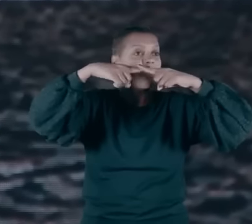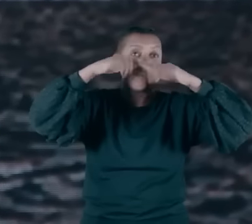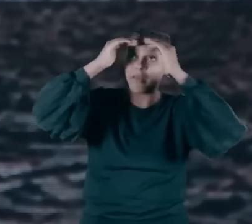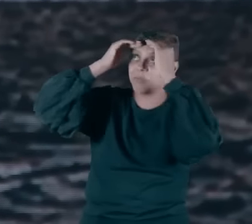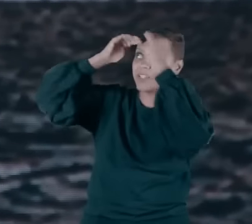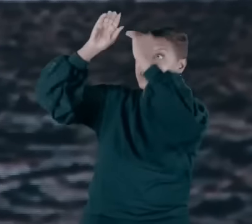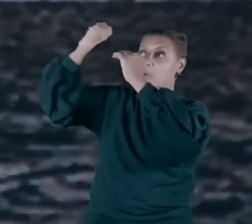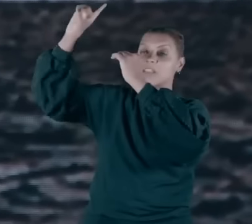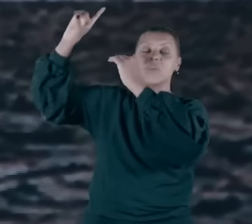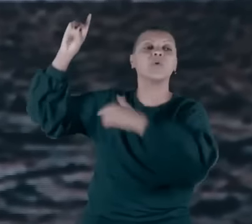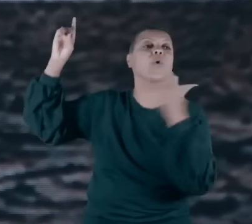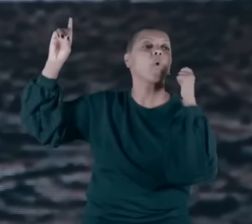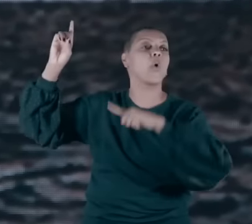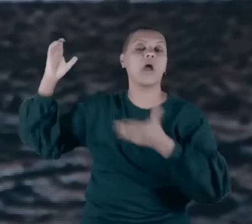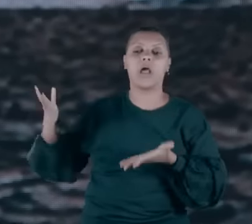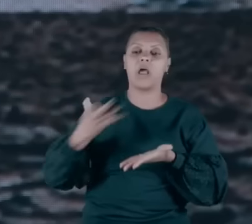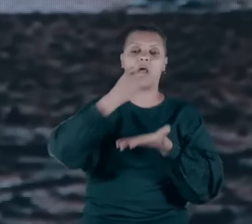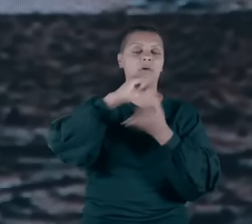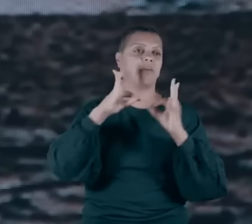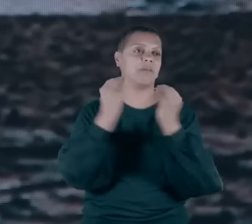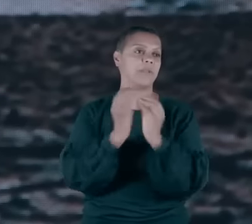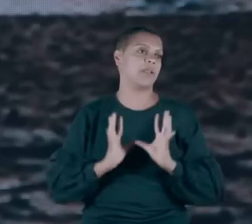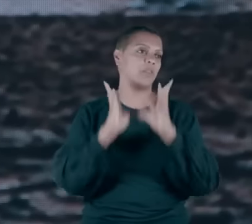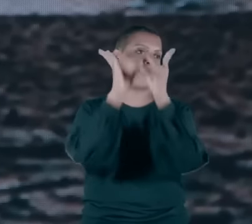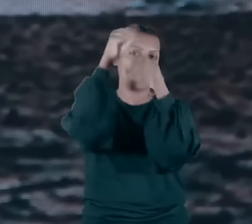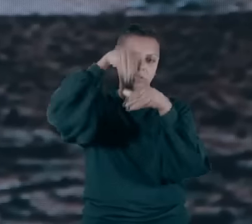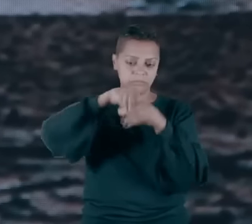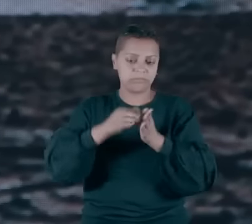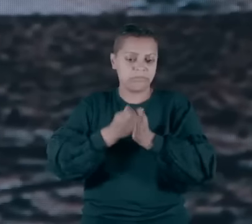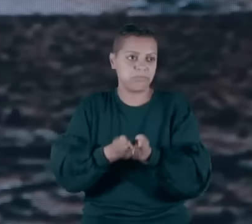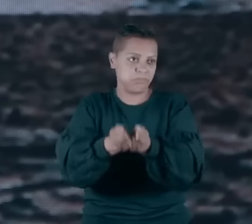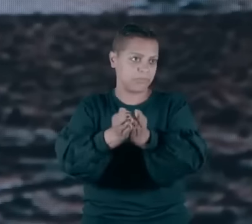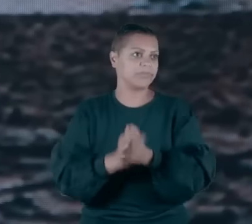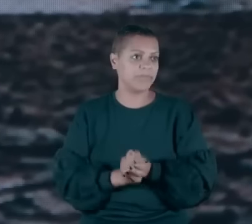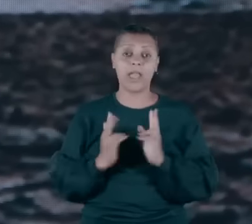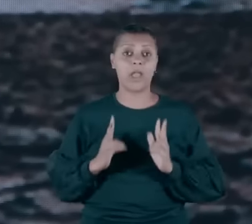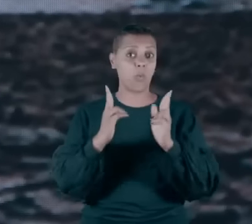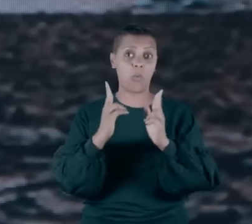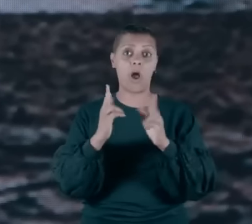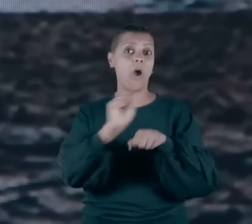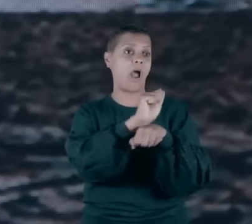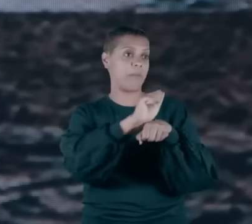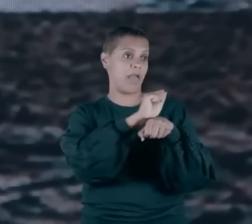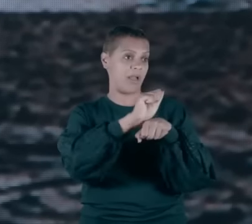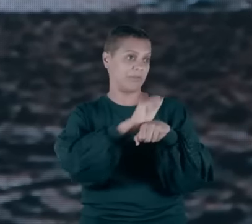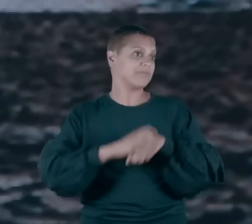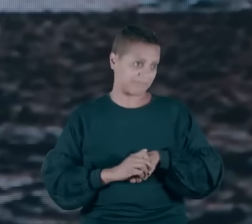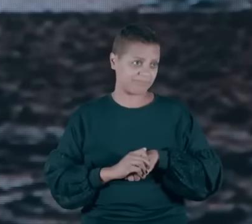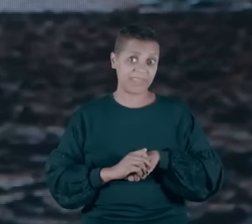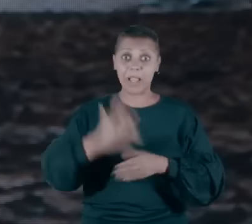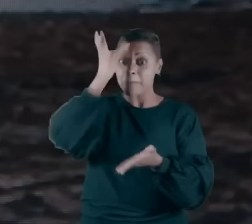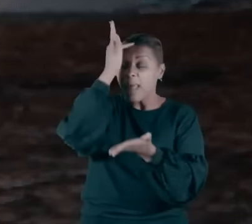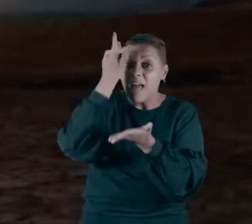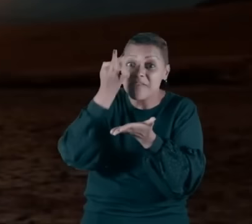sua família o mesmo aconteceu com Abraão Hebreus 11:8 diz assim pela fé a